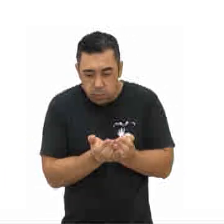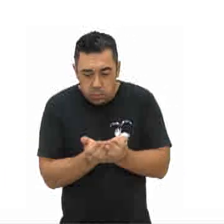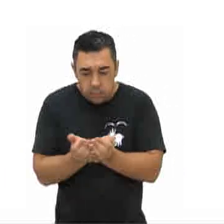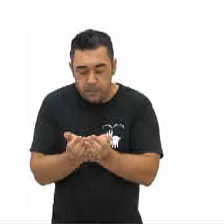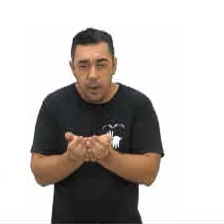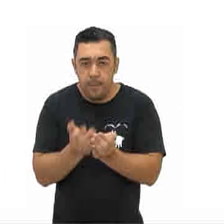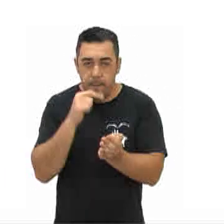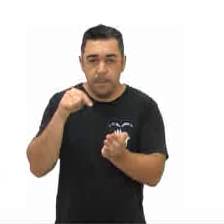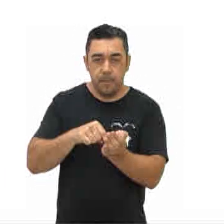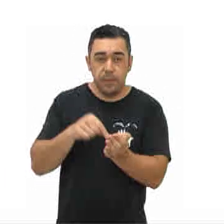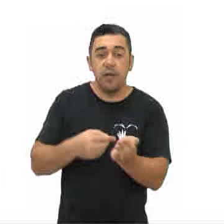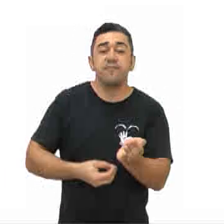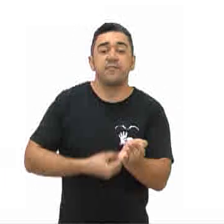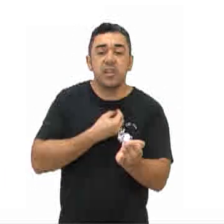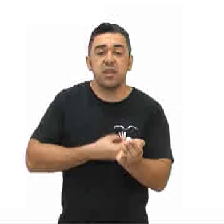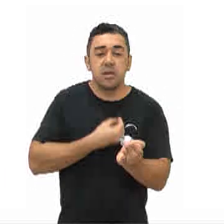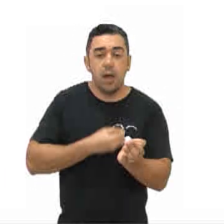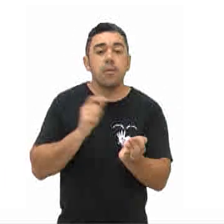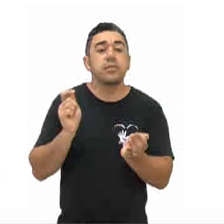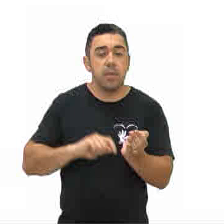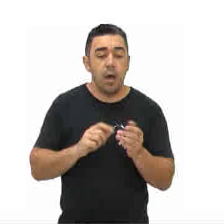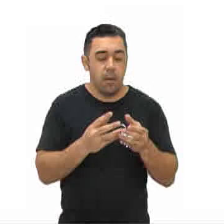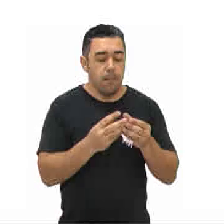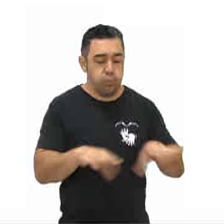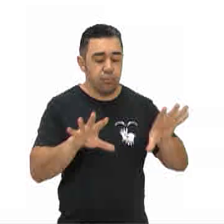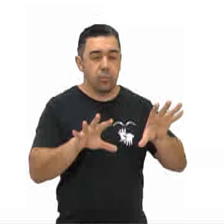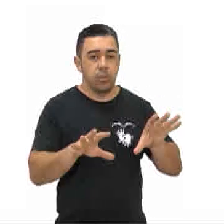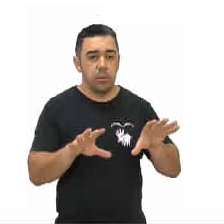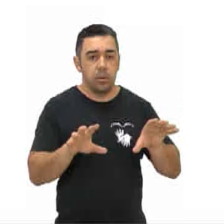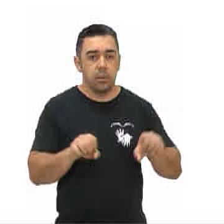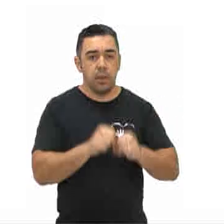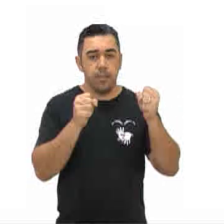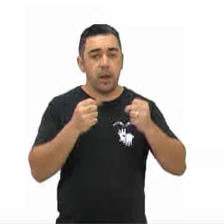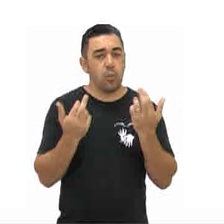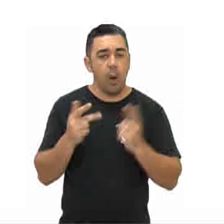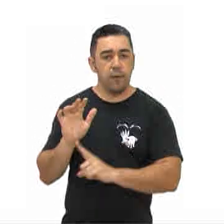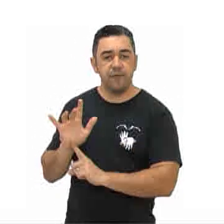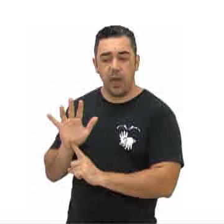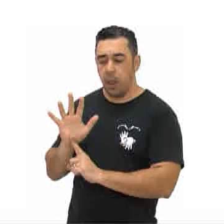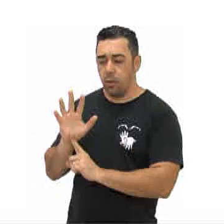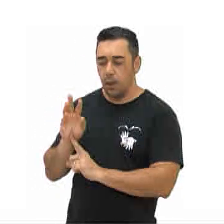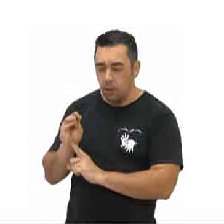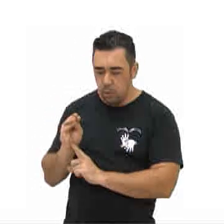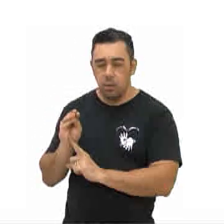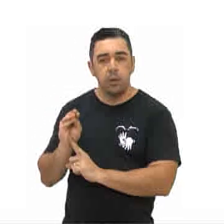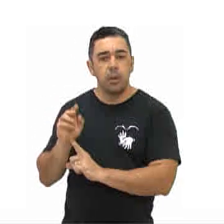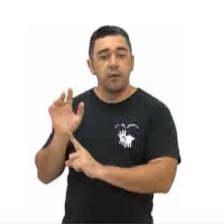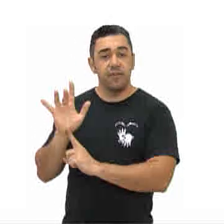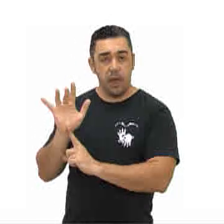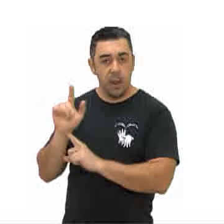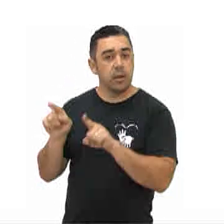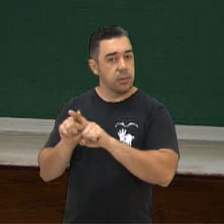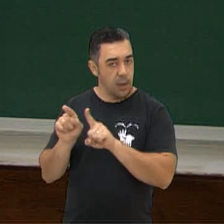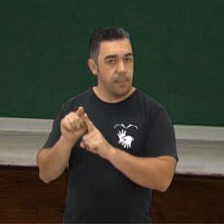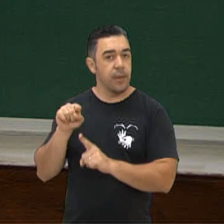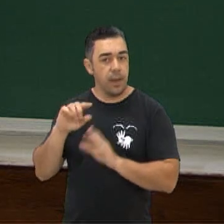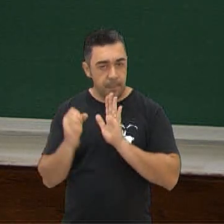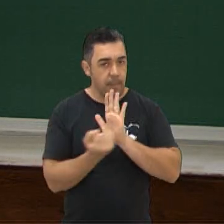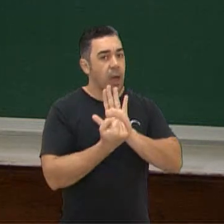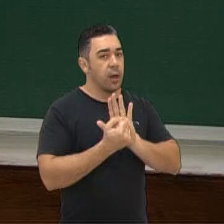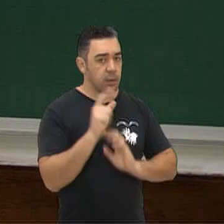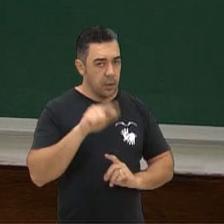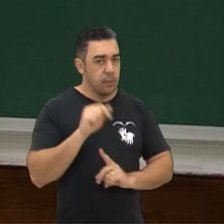leva a vida, que se pode acabar como um sopro apaga uma vela. A vela também tem a sua magia, também é um